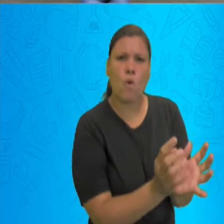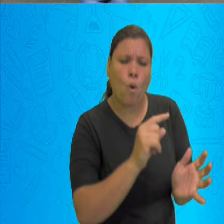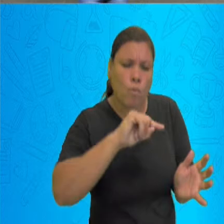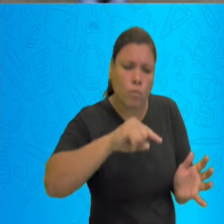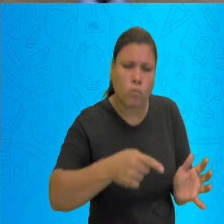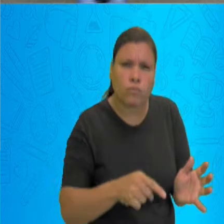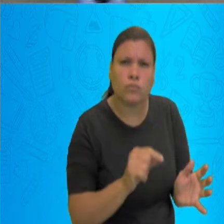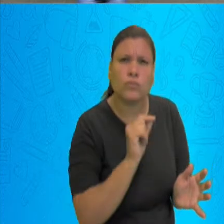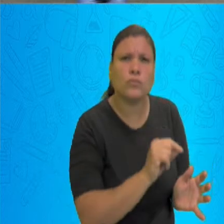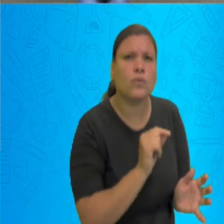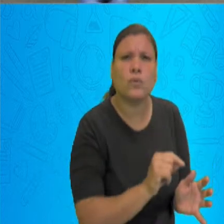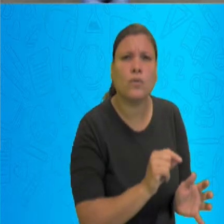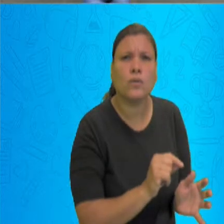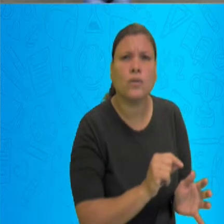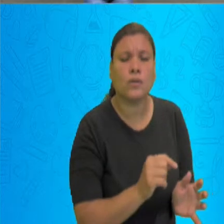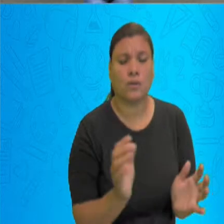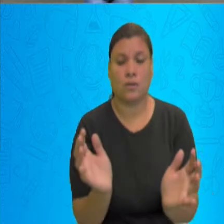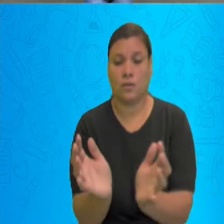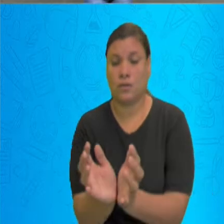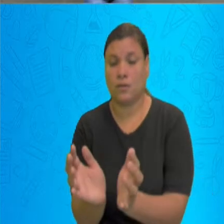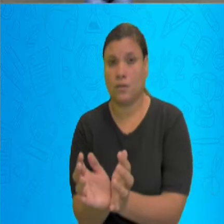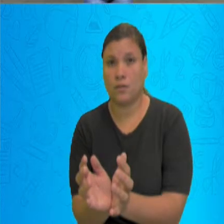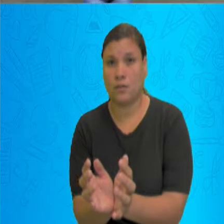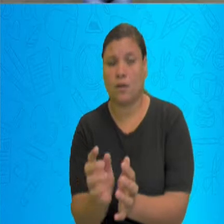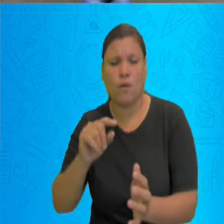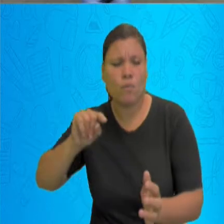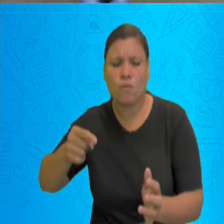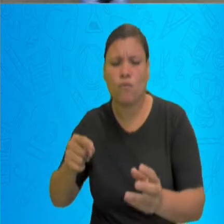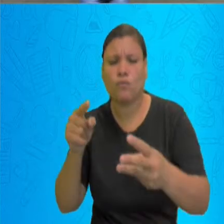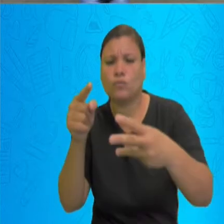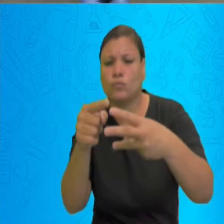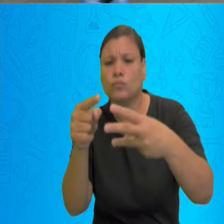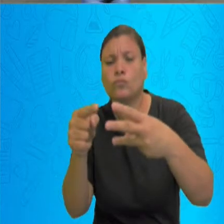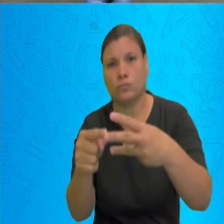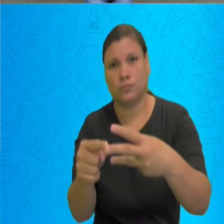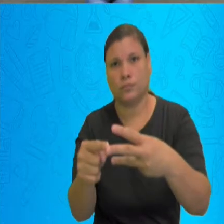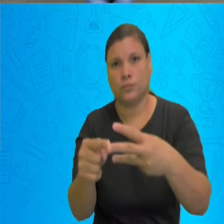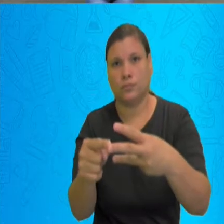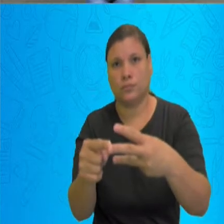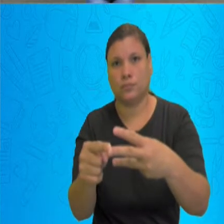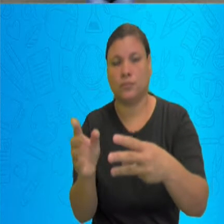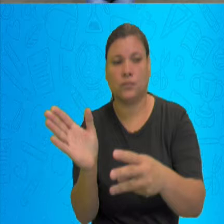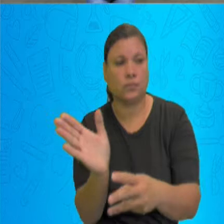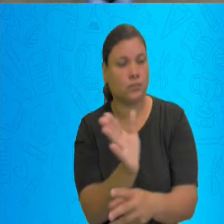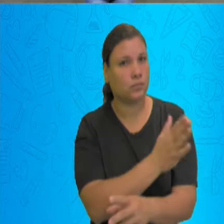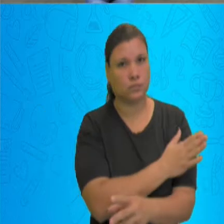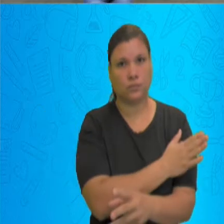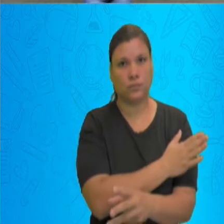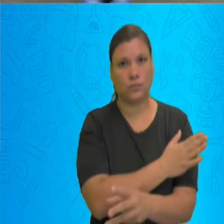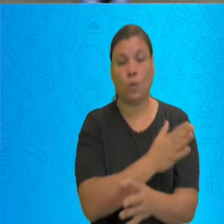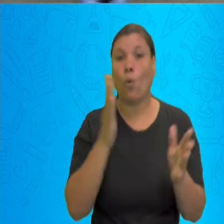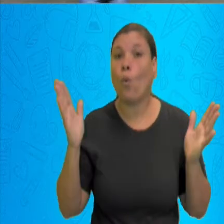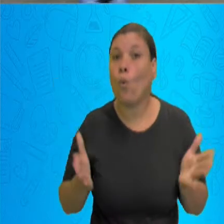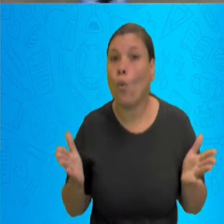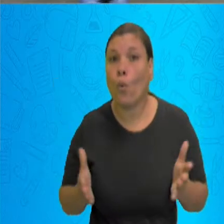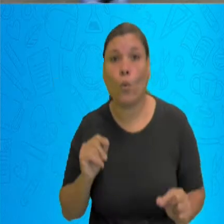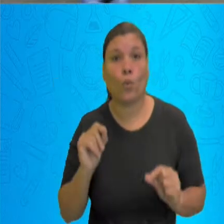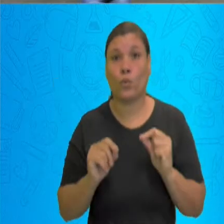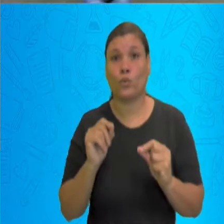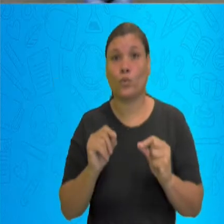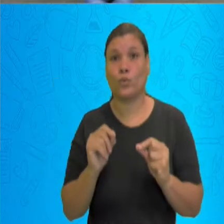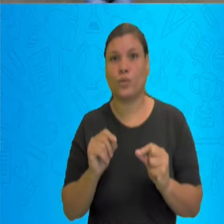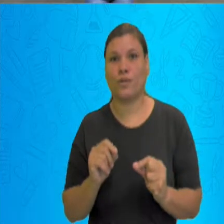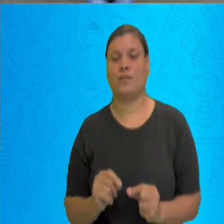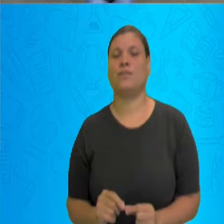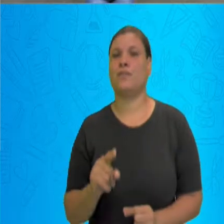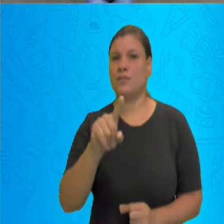pretérito imperfeito e o pretérito perfeito. Hoje estudaremos pretérito mais